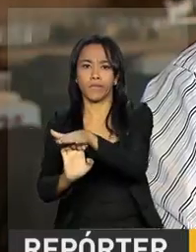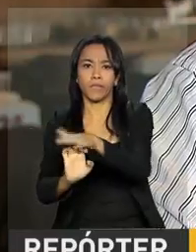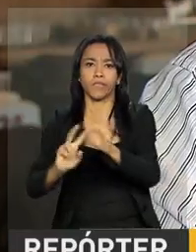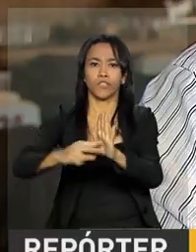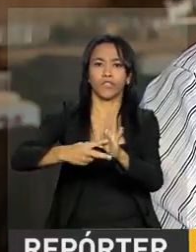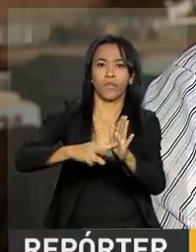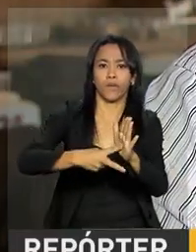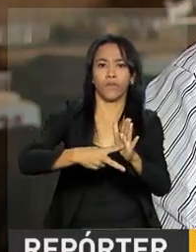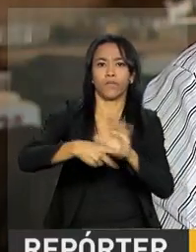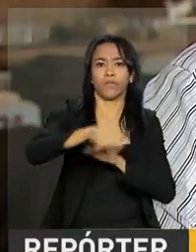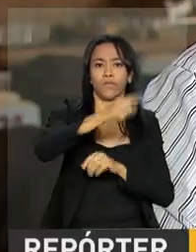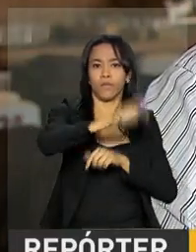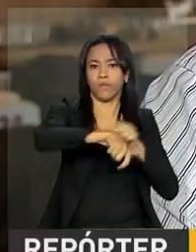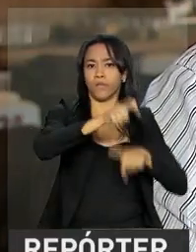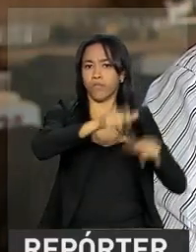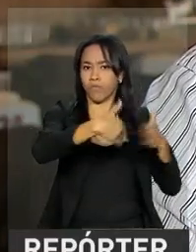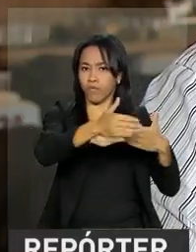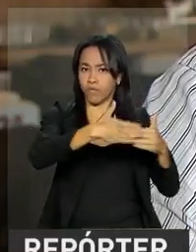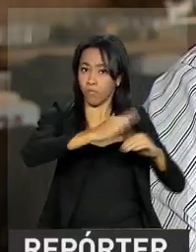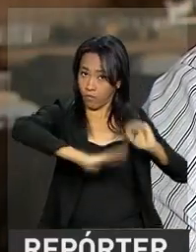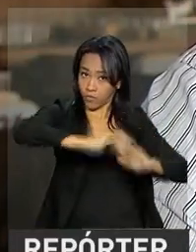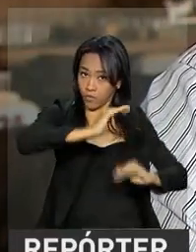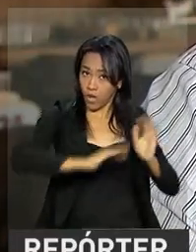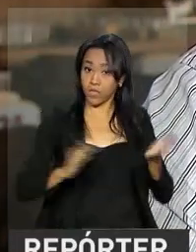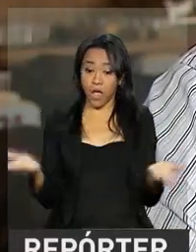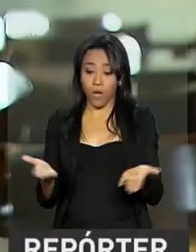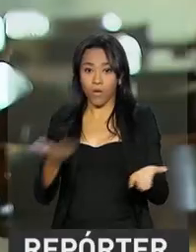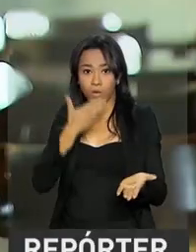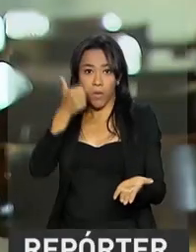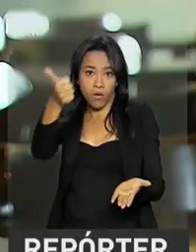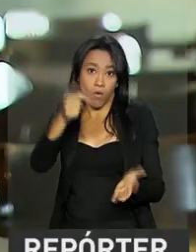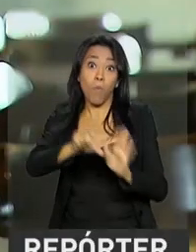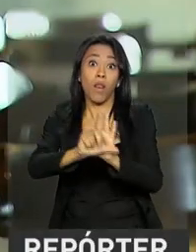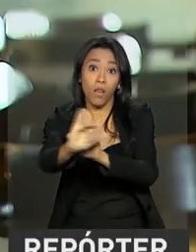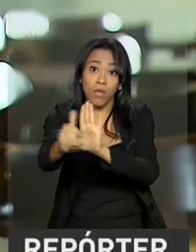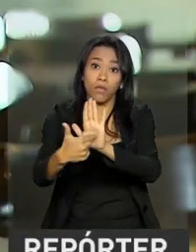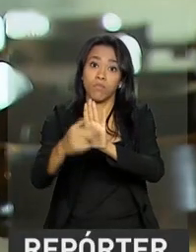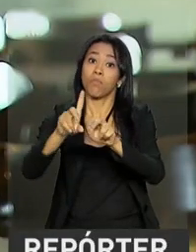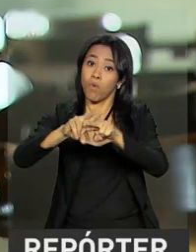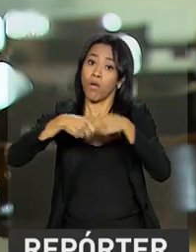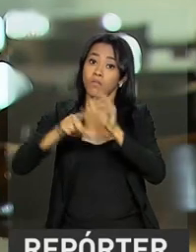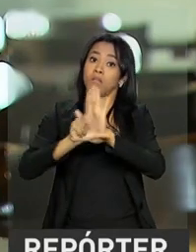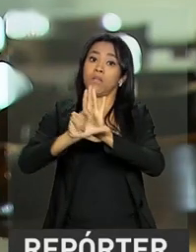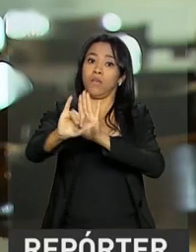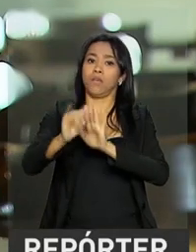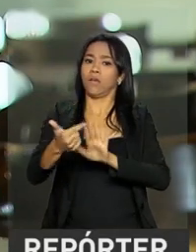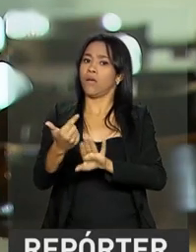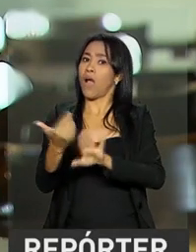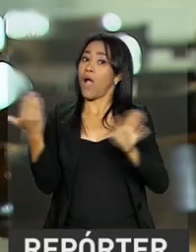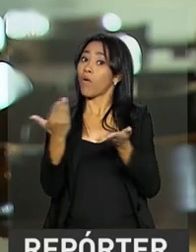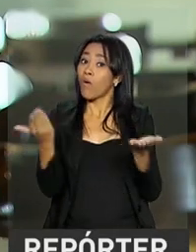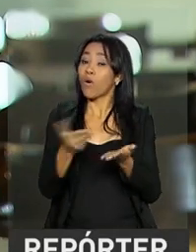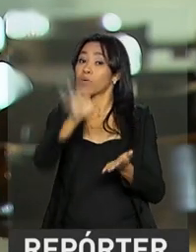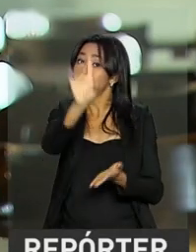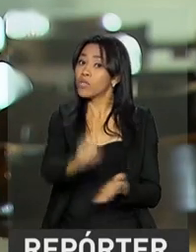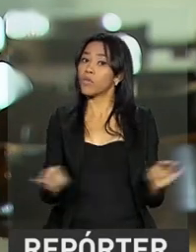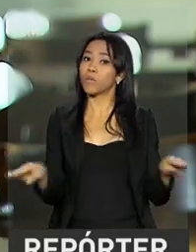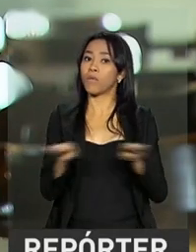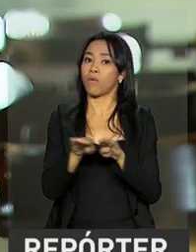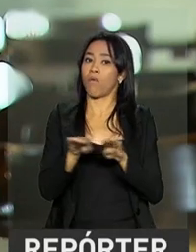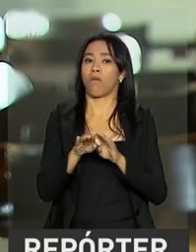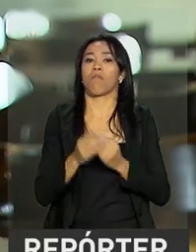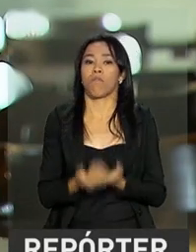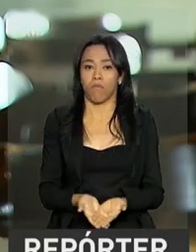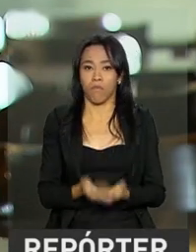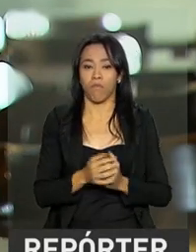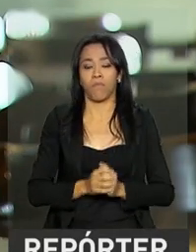sindicato. Agora, com a lei, para a gente, como empregador, ficou melhor. Agora está melhor porque nosso direito fica igual a qualquer